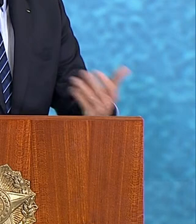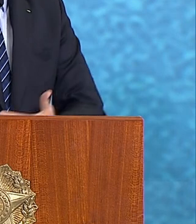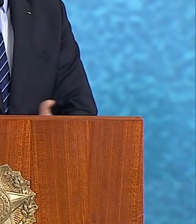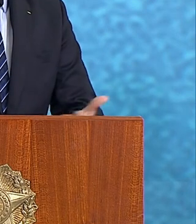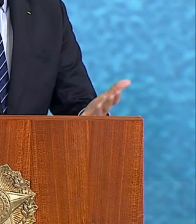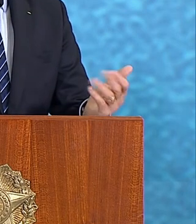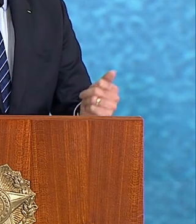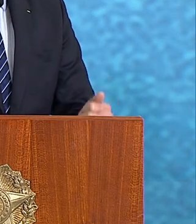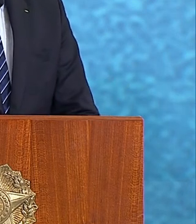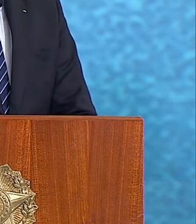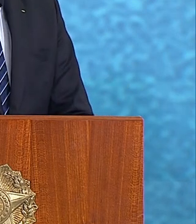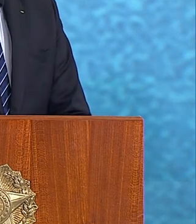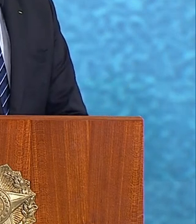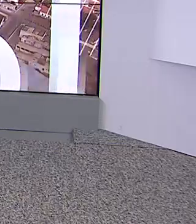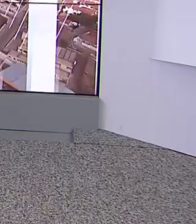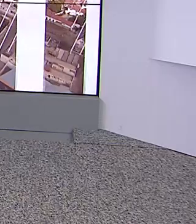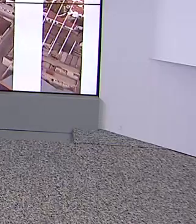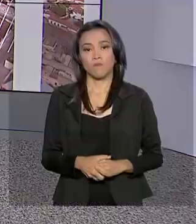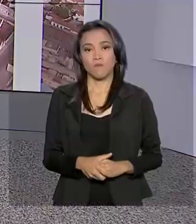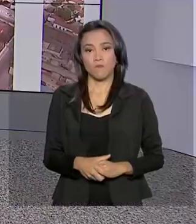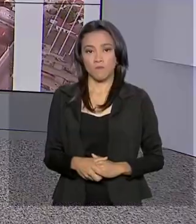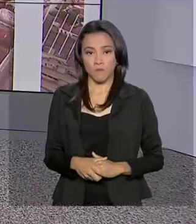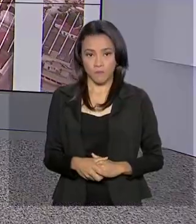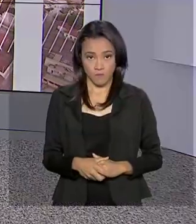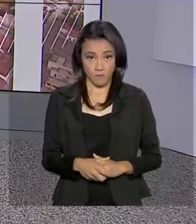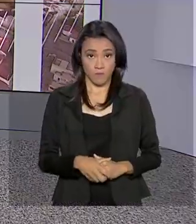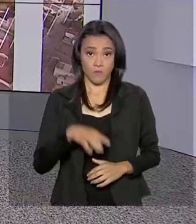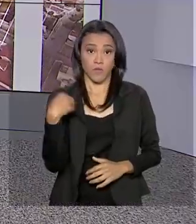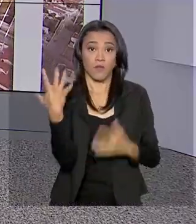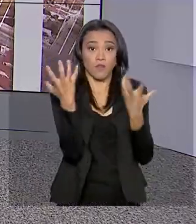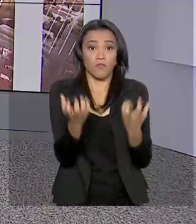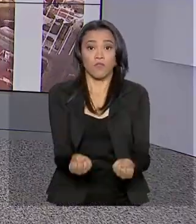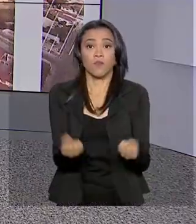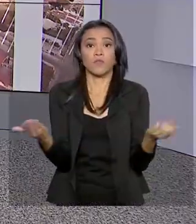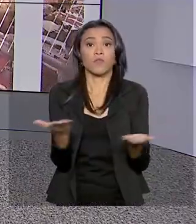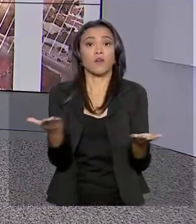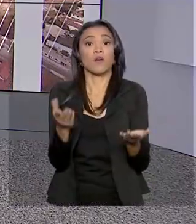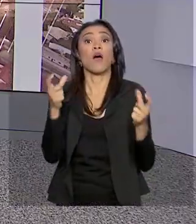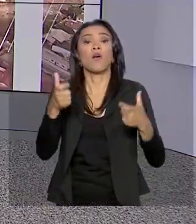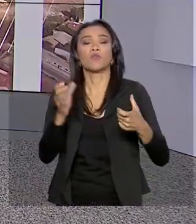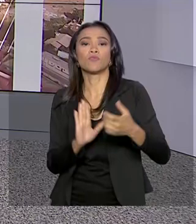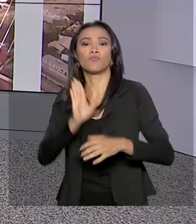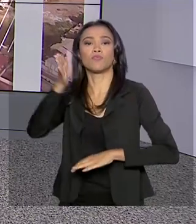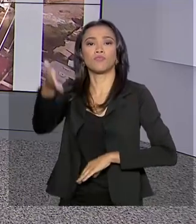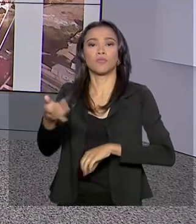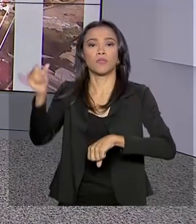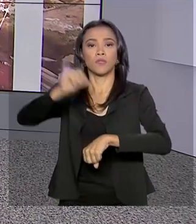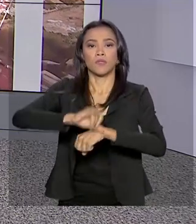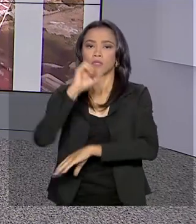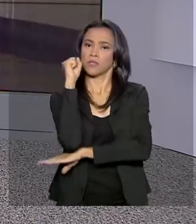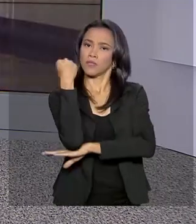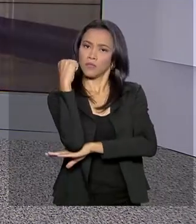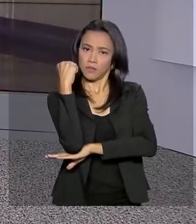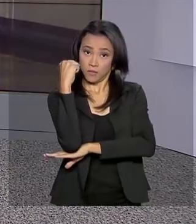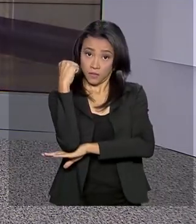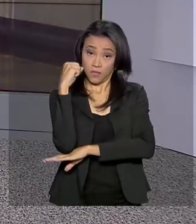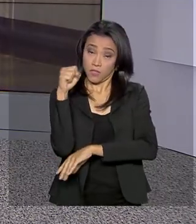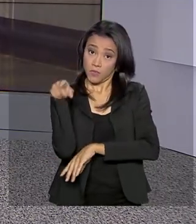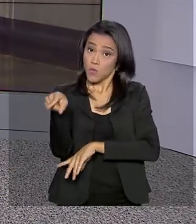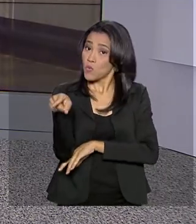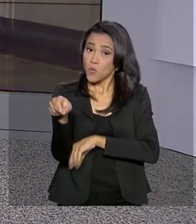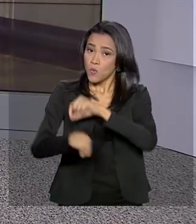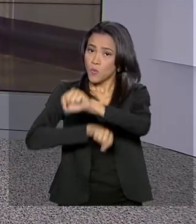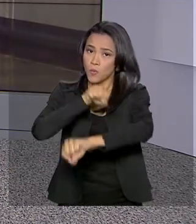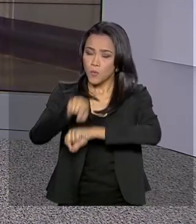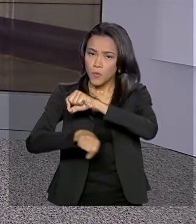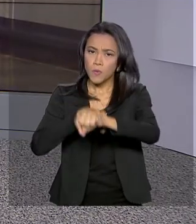e não pelo cidadão de bem. E nós vamos agora até Sergipe, onde a repórter Luana Karen acompanha a